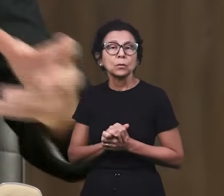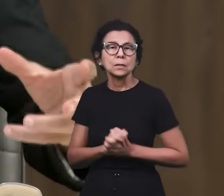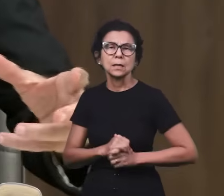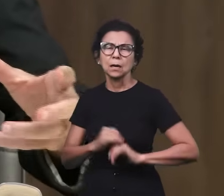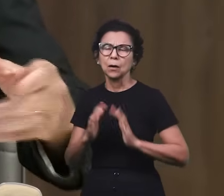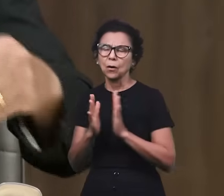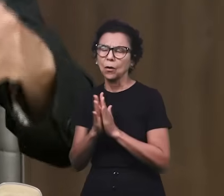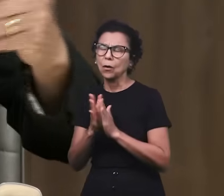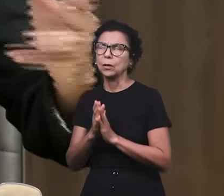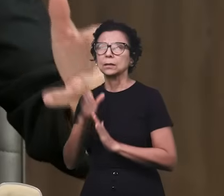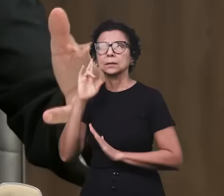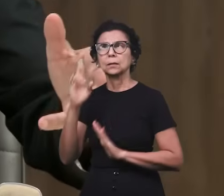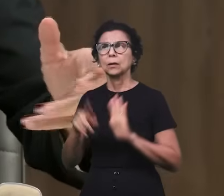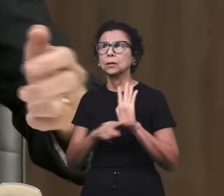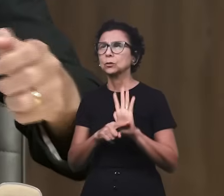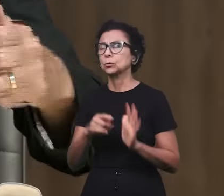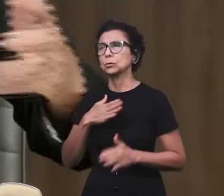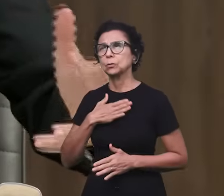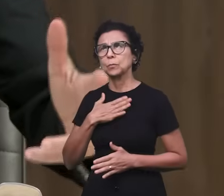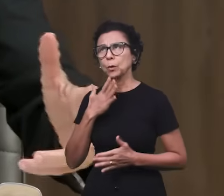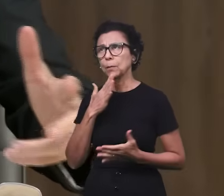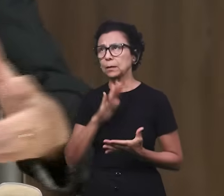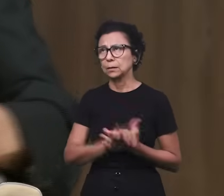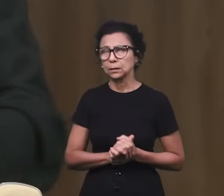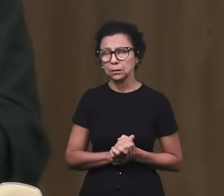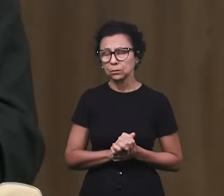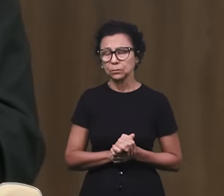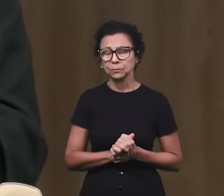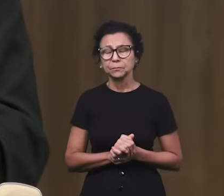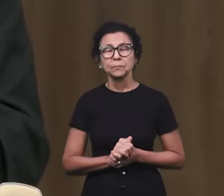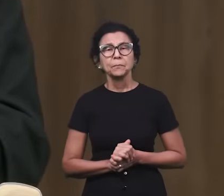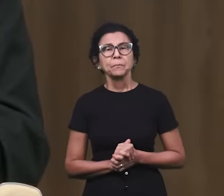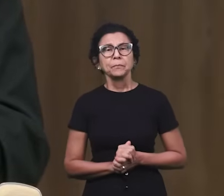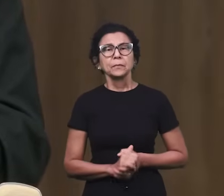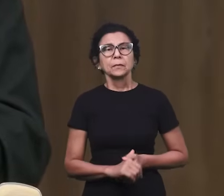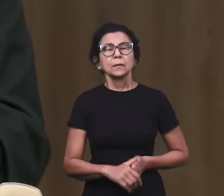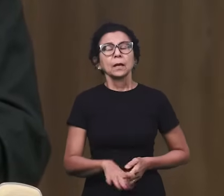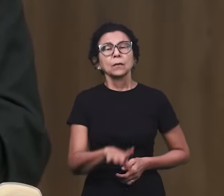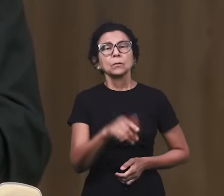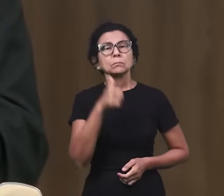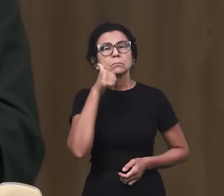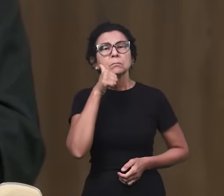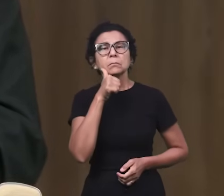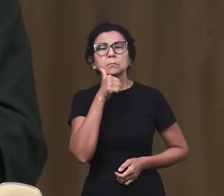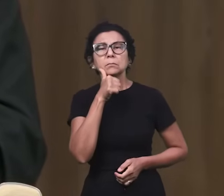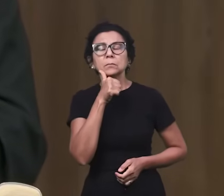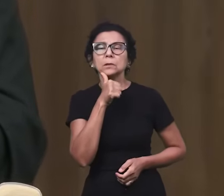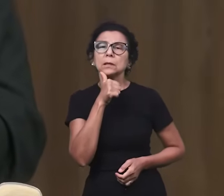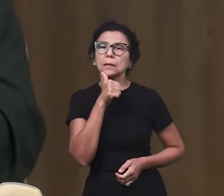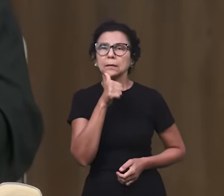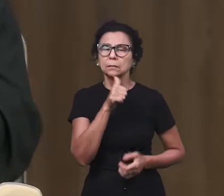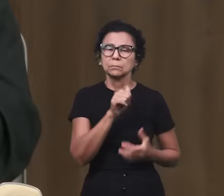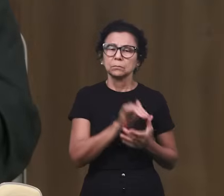vai para o trabalho, tem uma reunião importante, te liga, fica no clamor, fica na